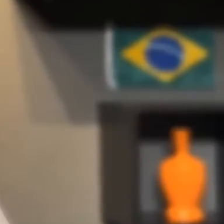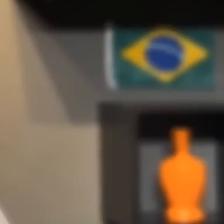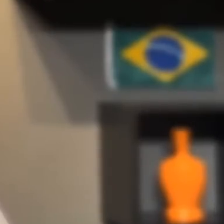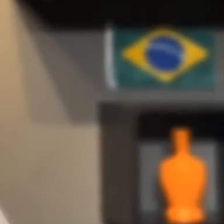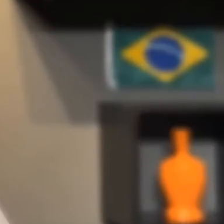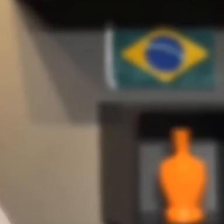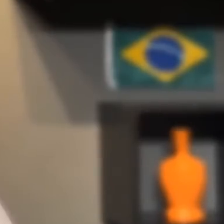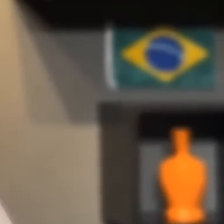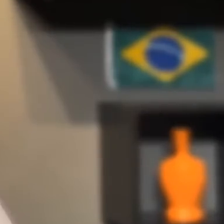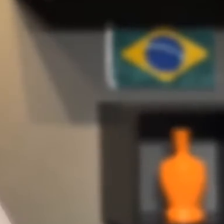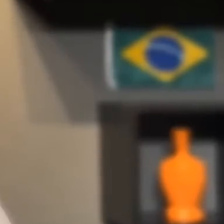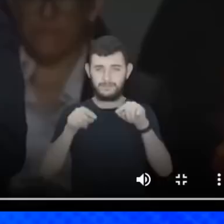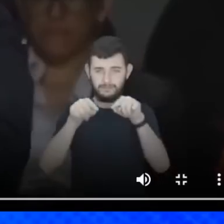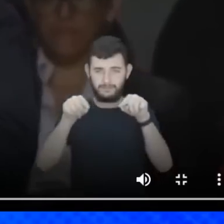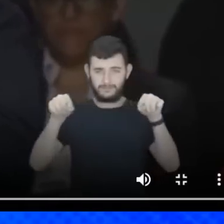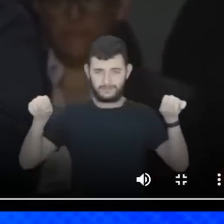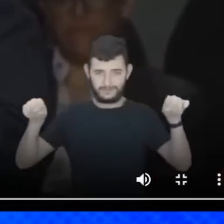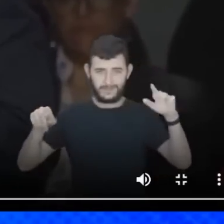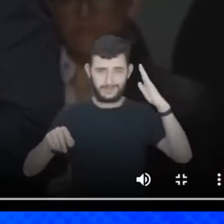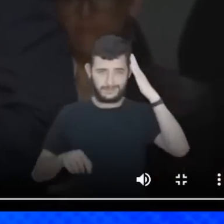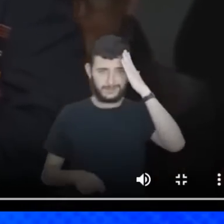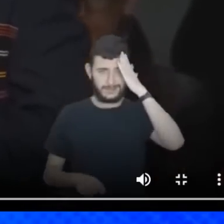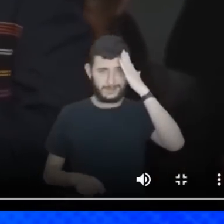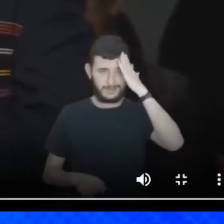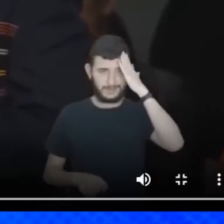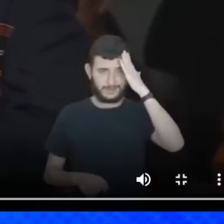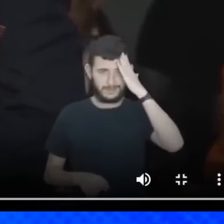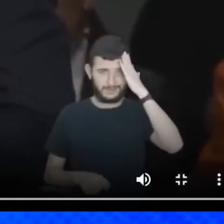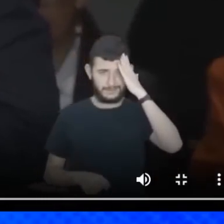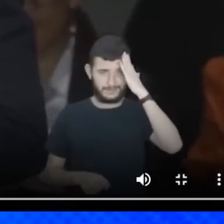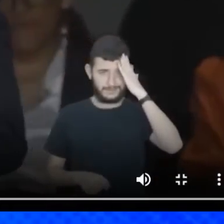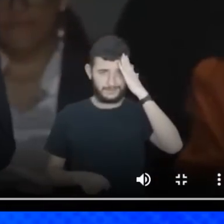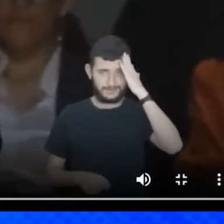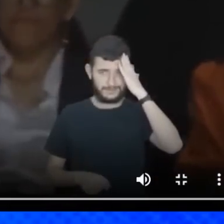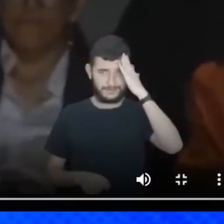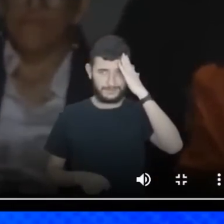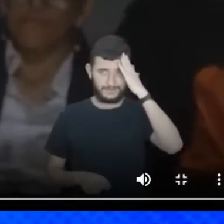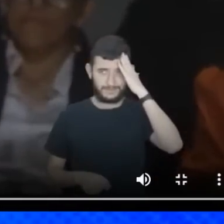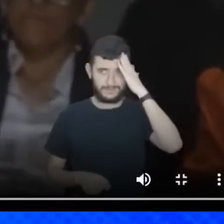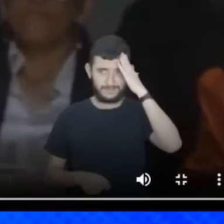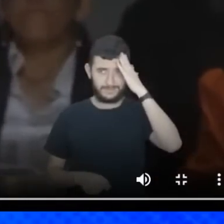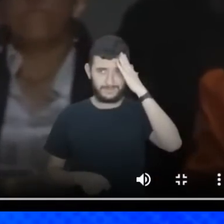25 mil cartas a ele. O tempo vai passando